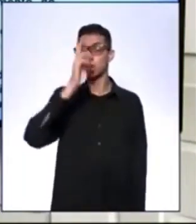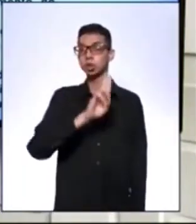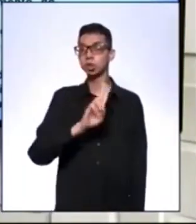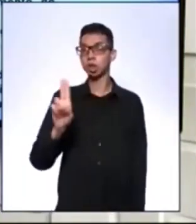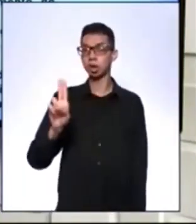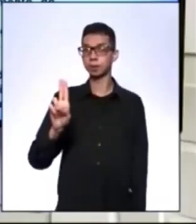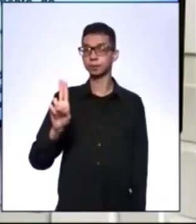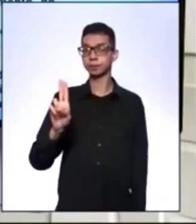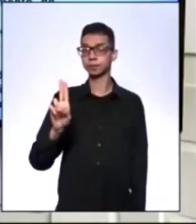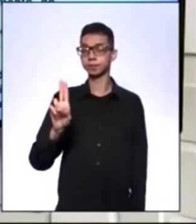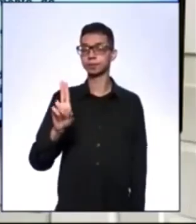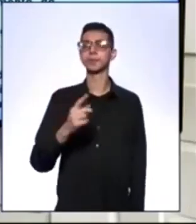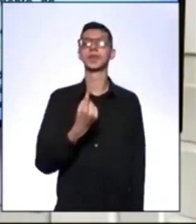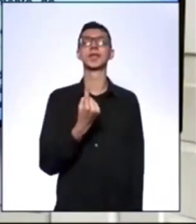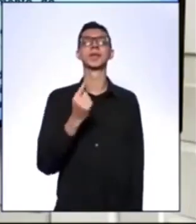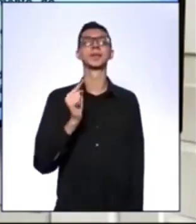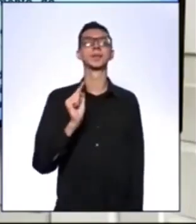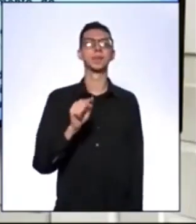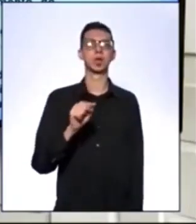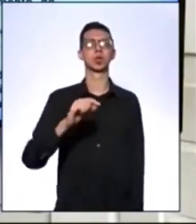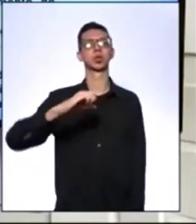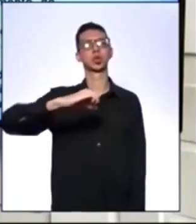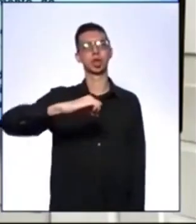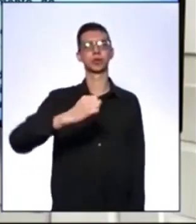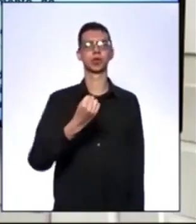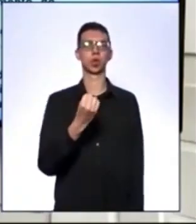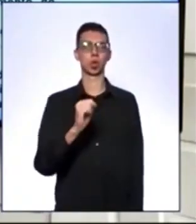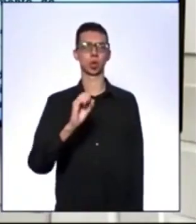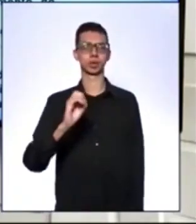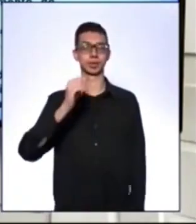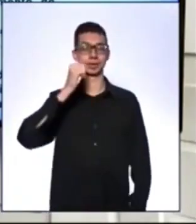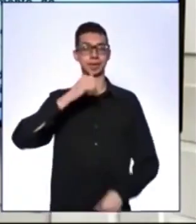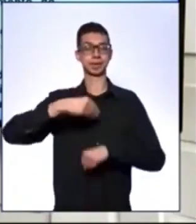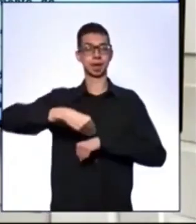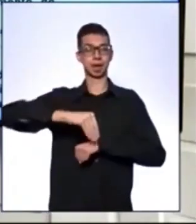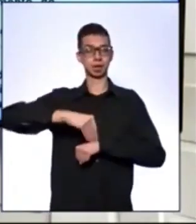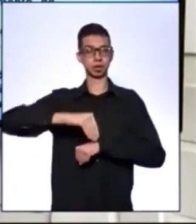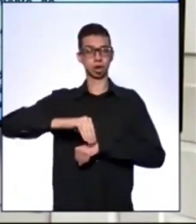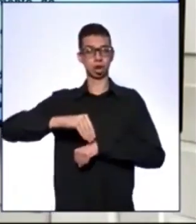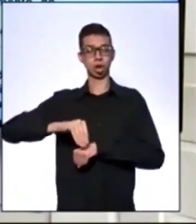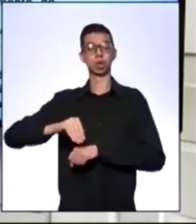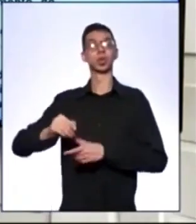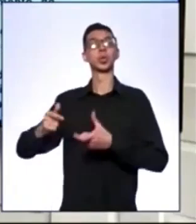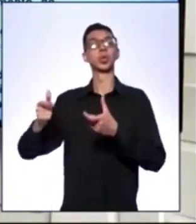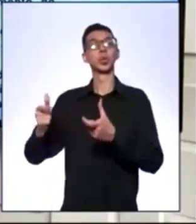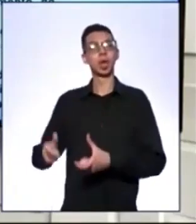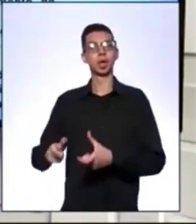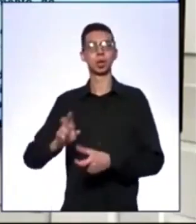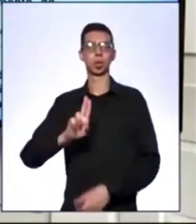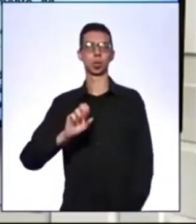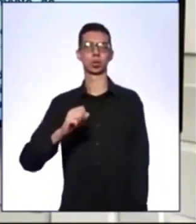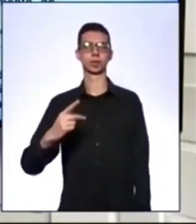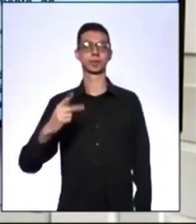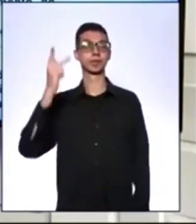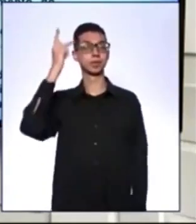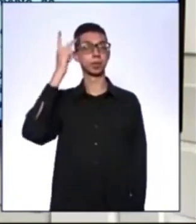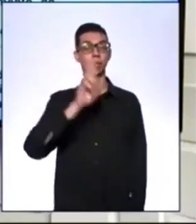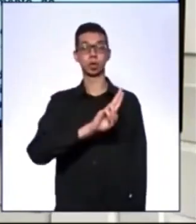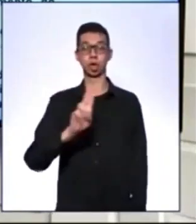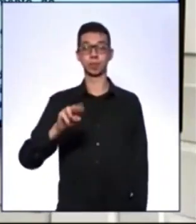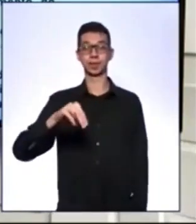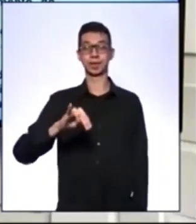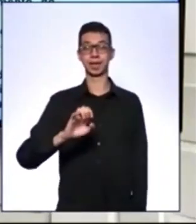estudiosa, década de 80, uma arqueóloga da USP aqui de São Paulo, chamada